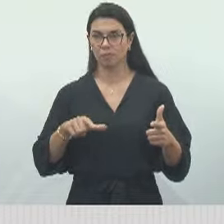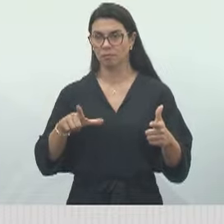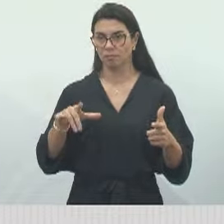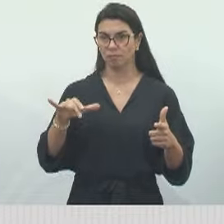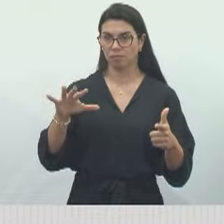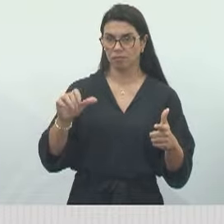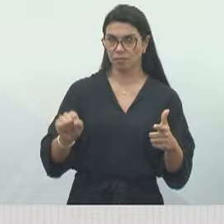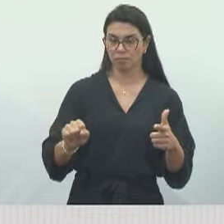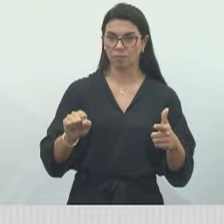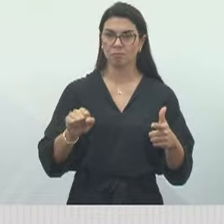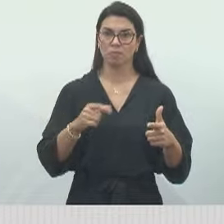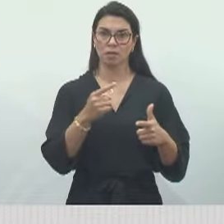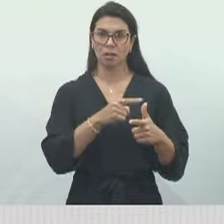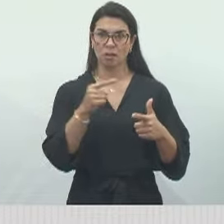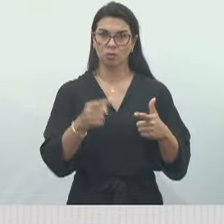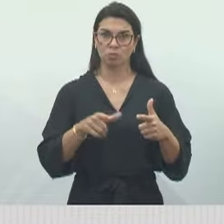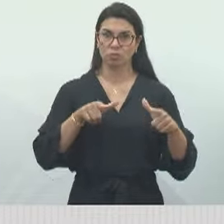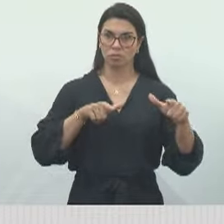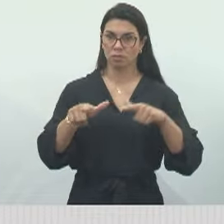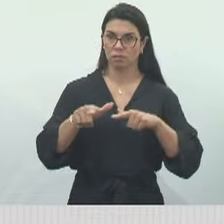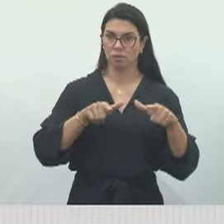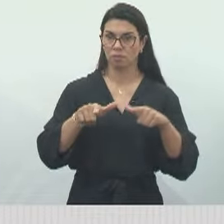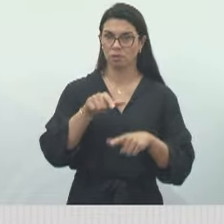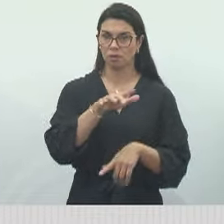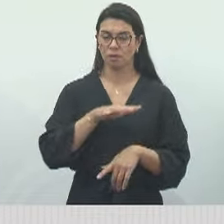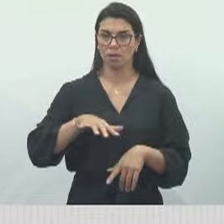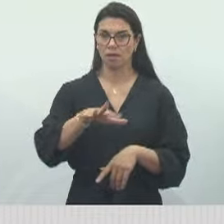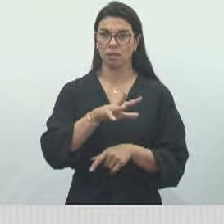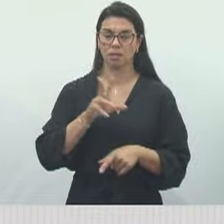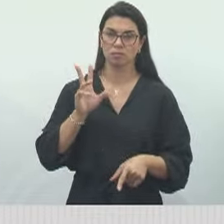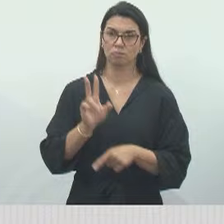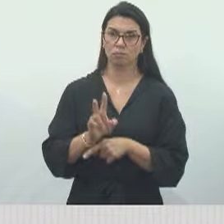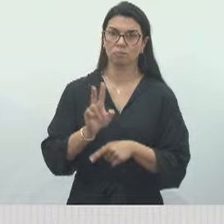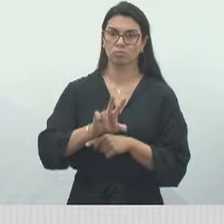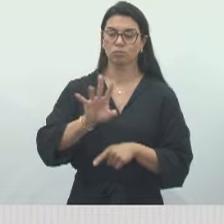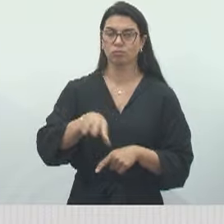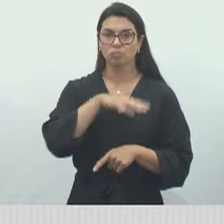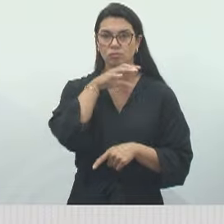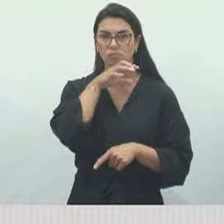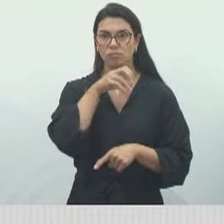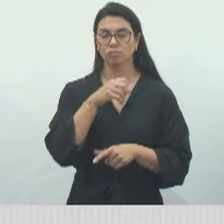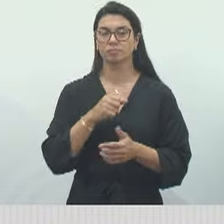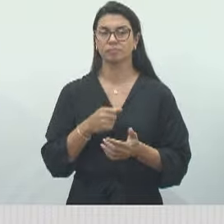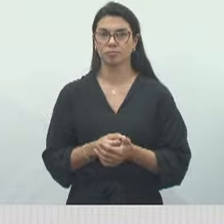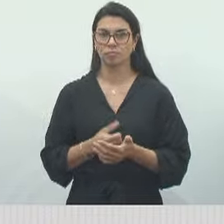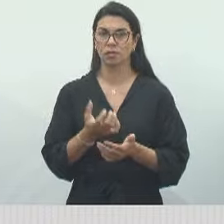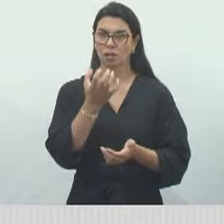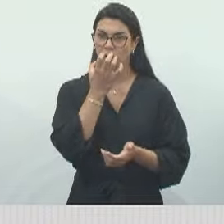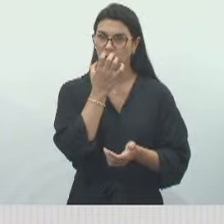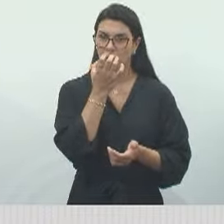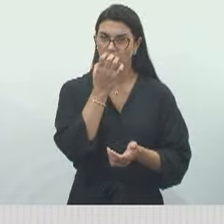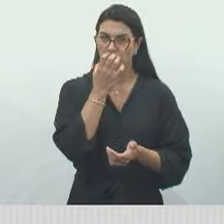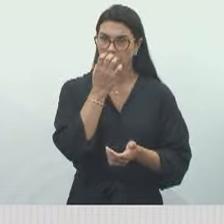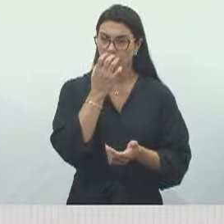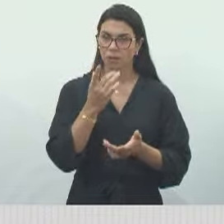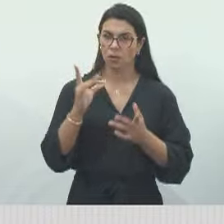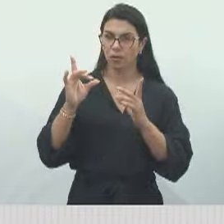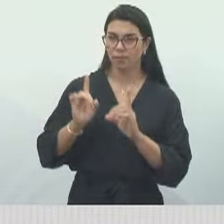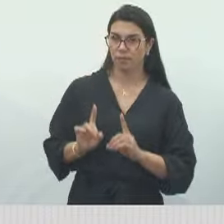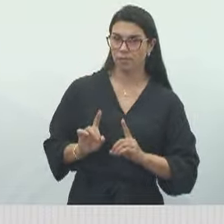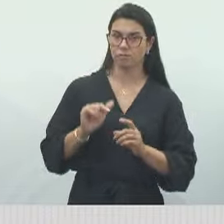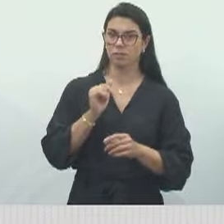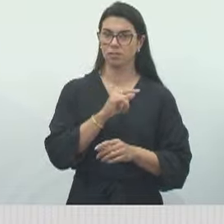A Célia trabalha também com a causa animal. Ela trabalha com os cachorros deficientes. Ela